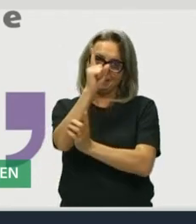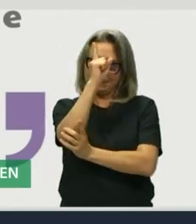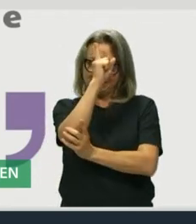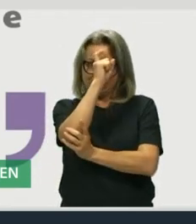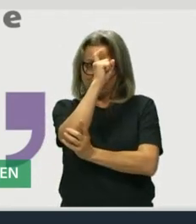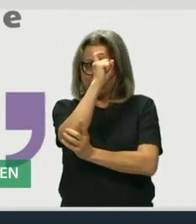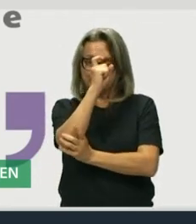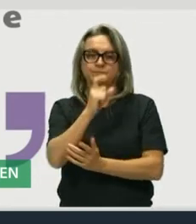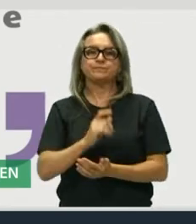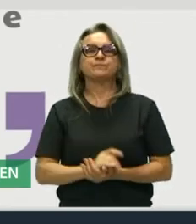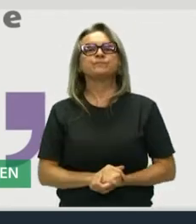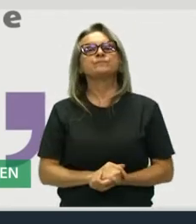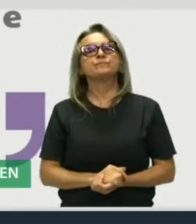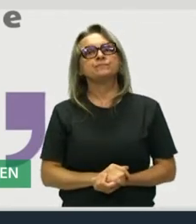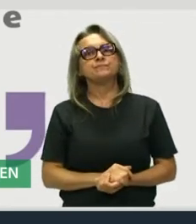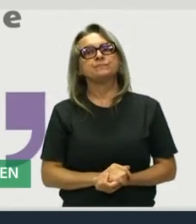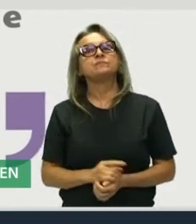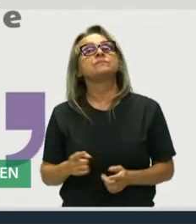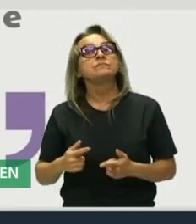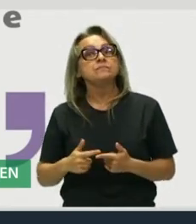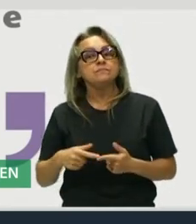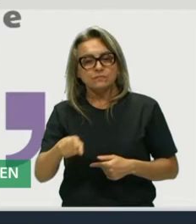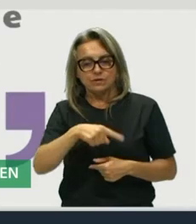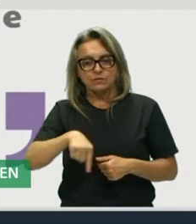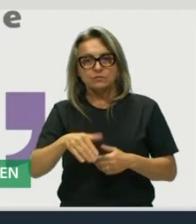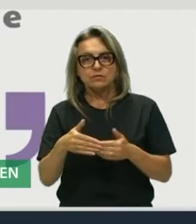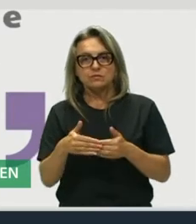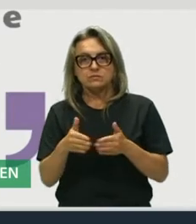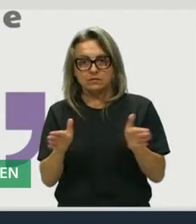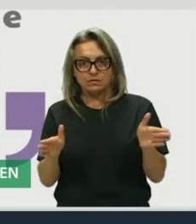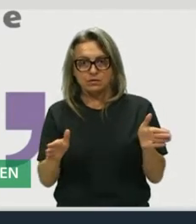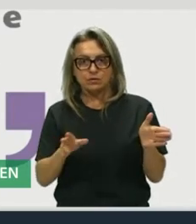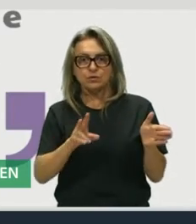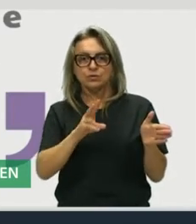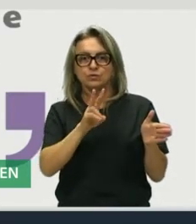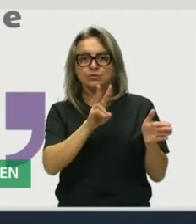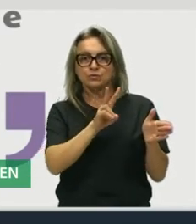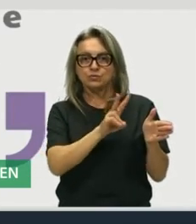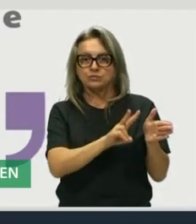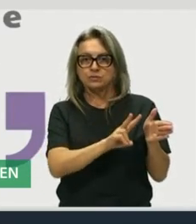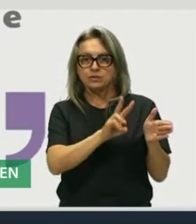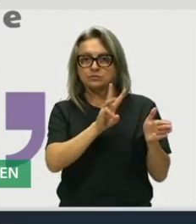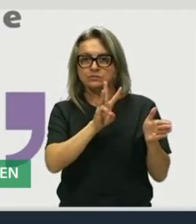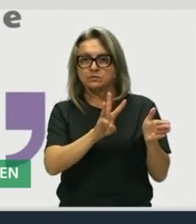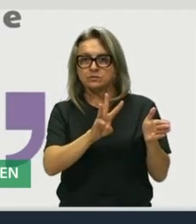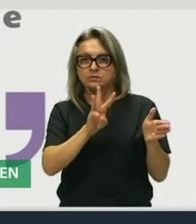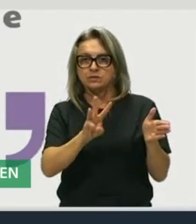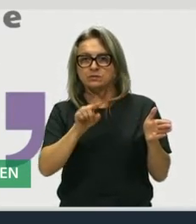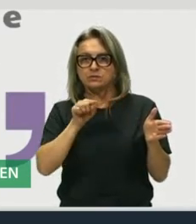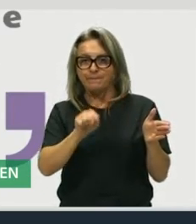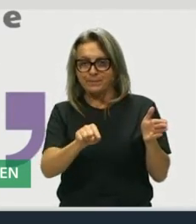Marieta Conder, nós abrimos, na verdade, 233 mil atendimentos.